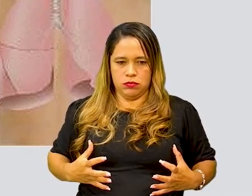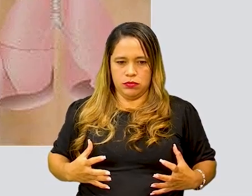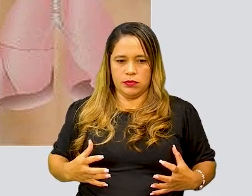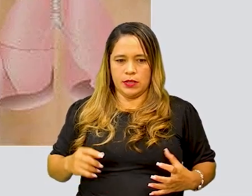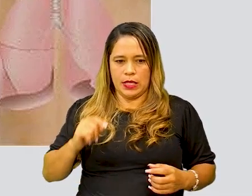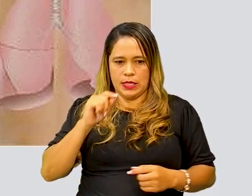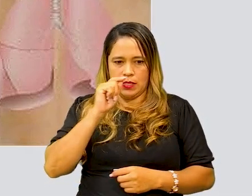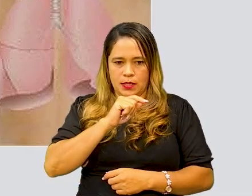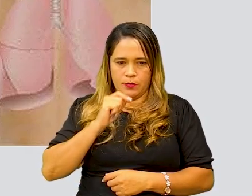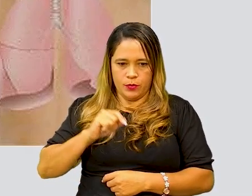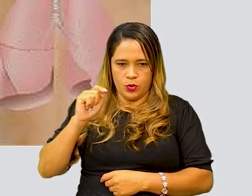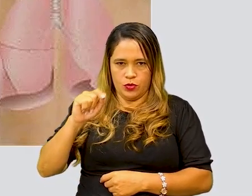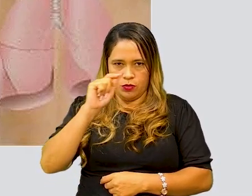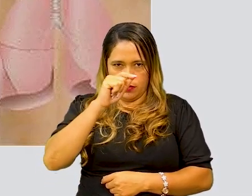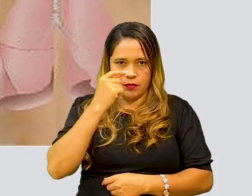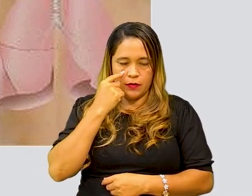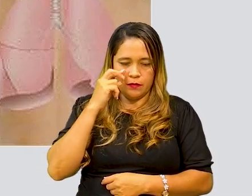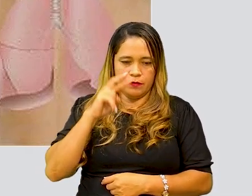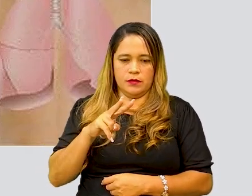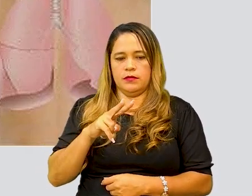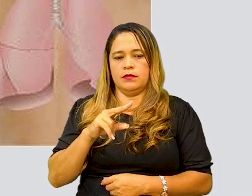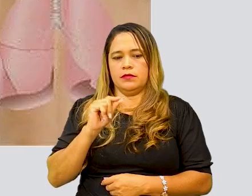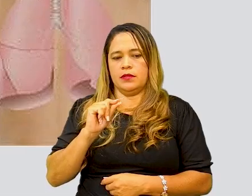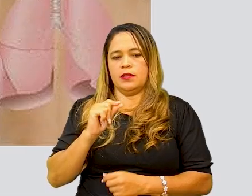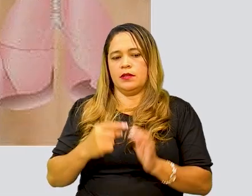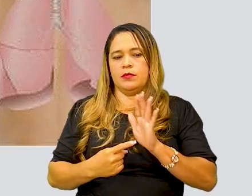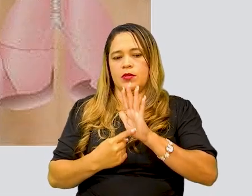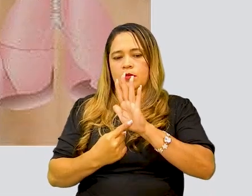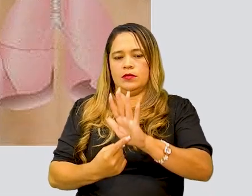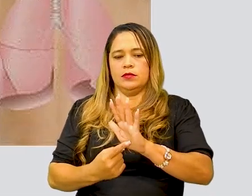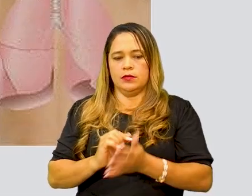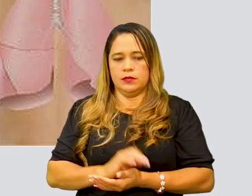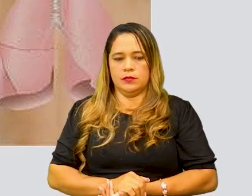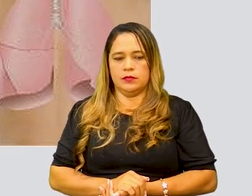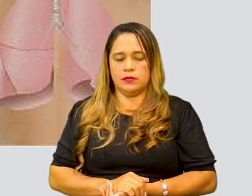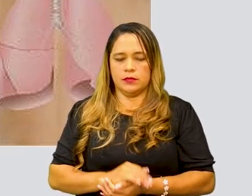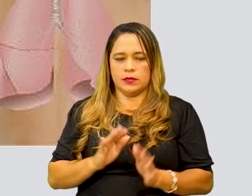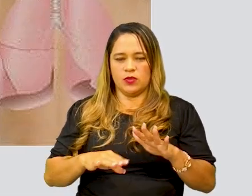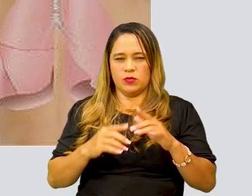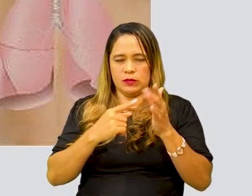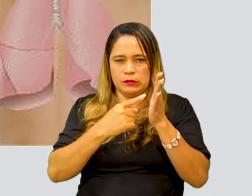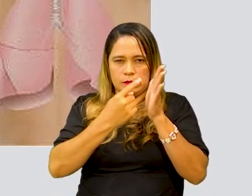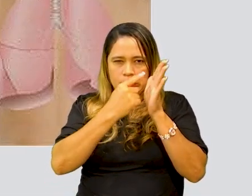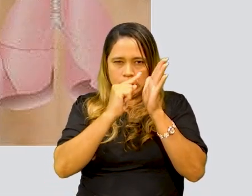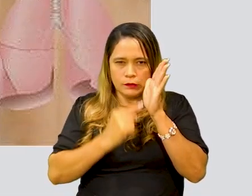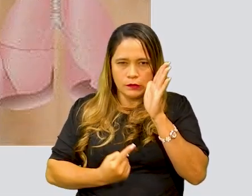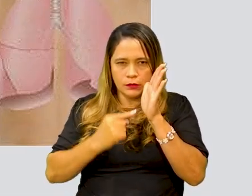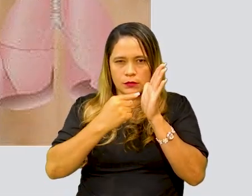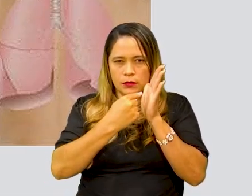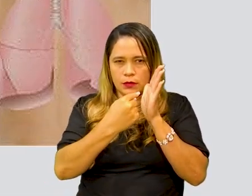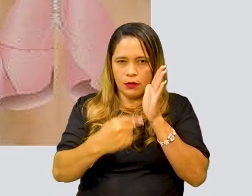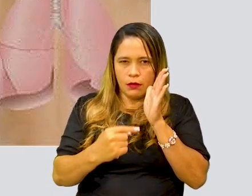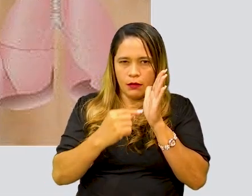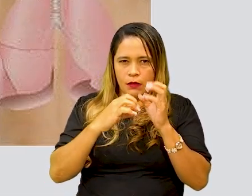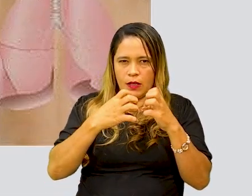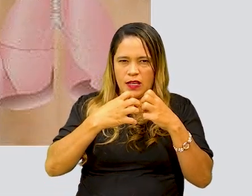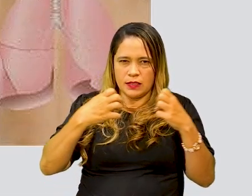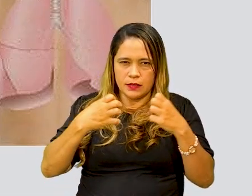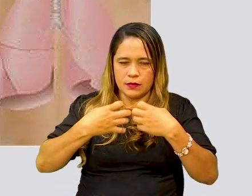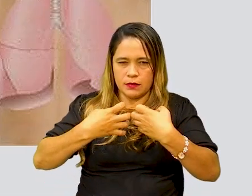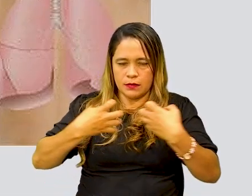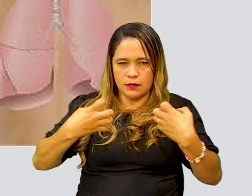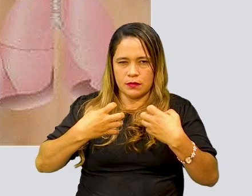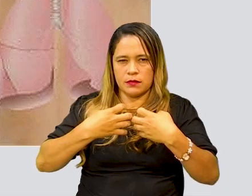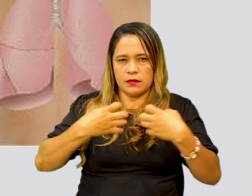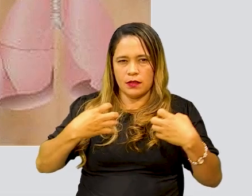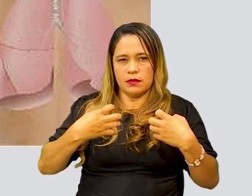pontos que você está vendo aqui, o que eles mostram para a gente? Vou colocar aqui embaixo, ó. São algumas lesões que acontecem no interior do nosso pulmão em decorrência